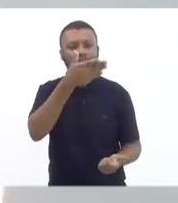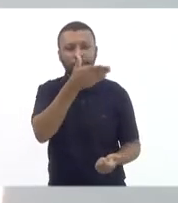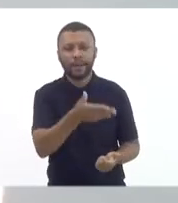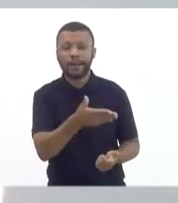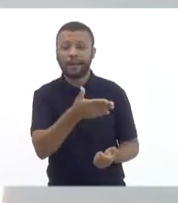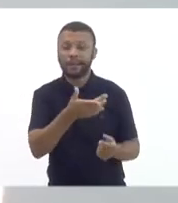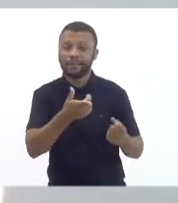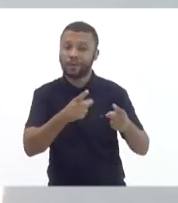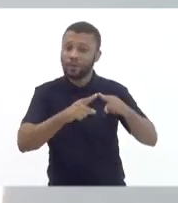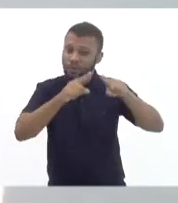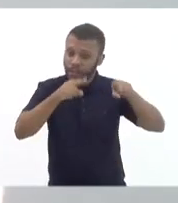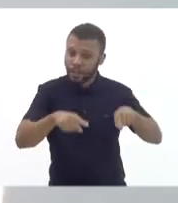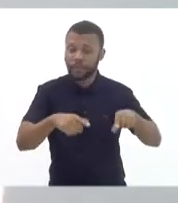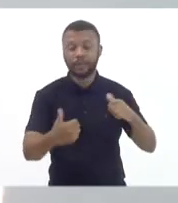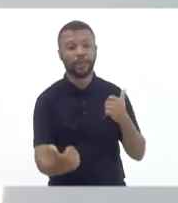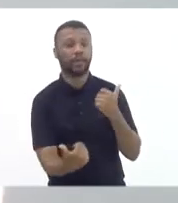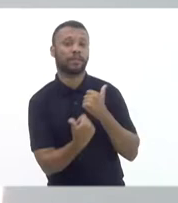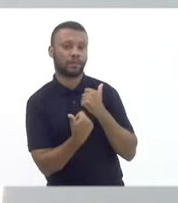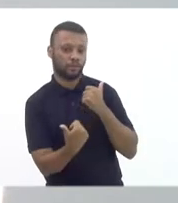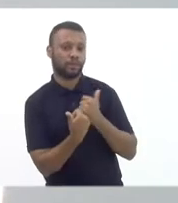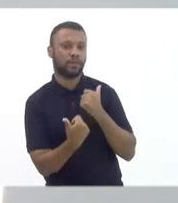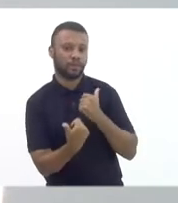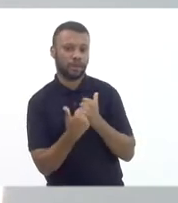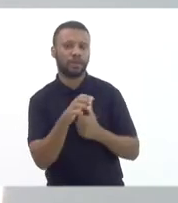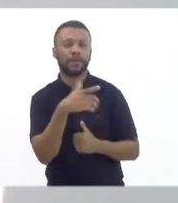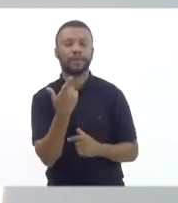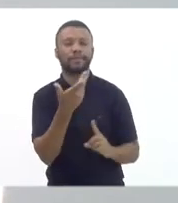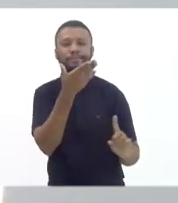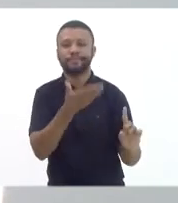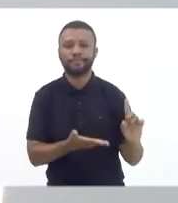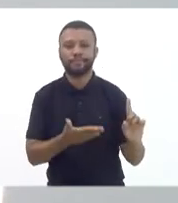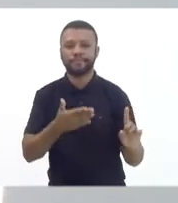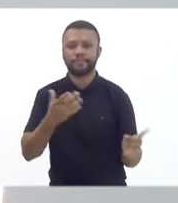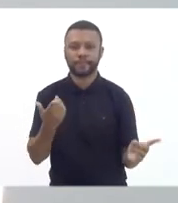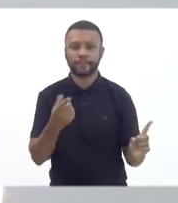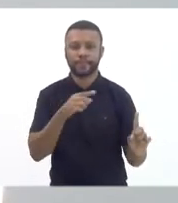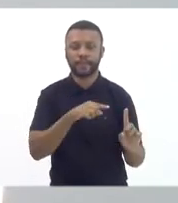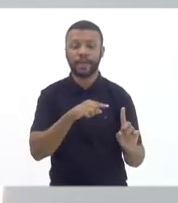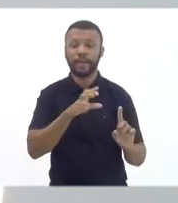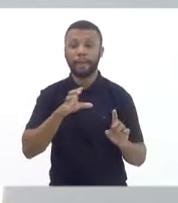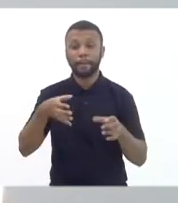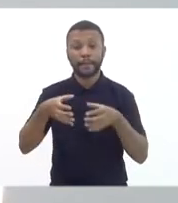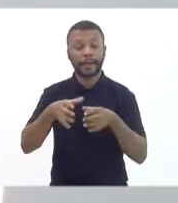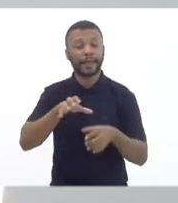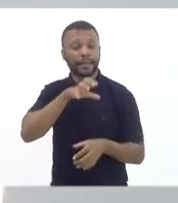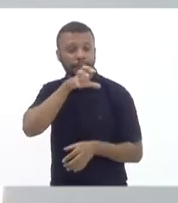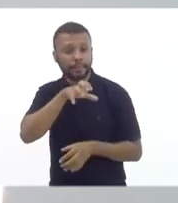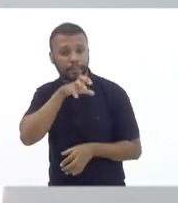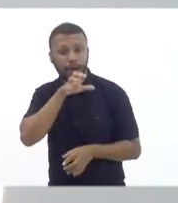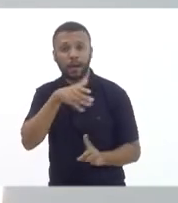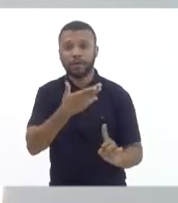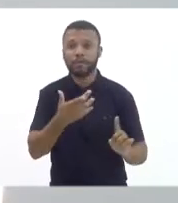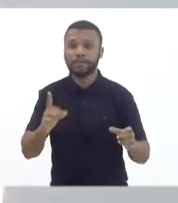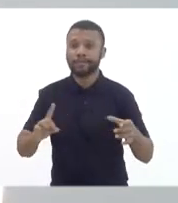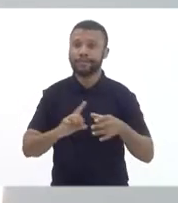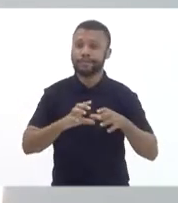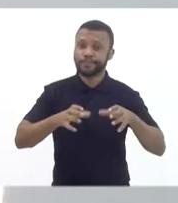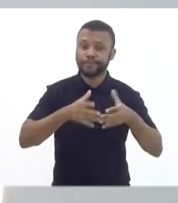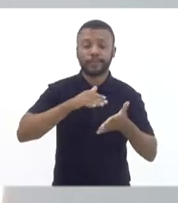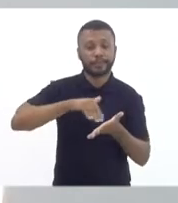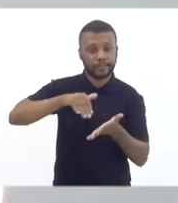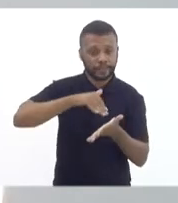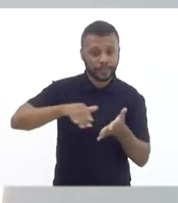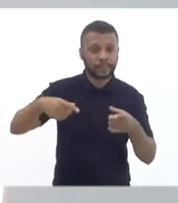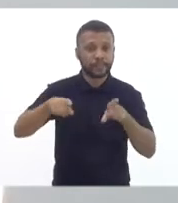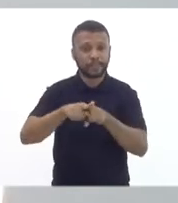assessoria. Eu queria destacar a presença da Sejane Miranda, da Brigada Animal, que também compõe aqui a nossa secretaria, destacar a